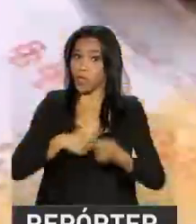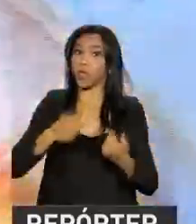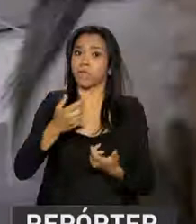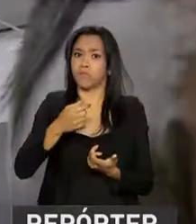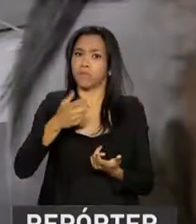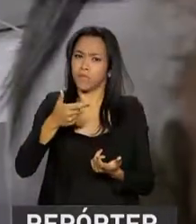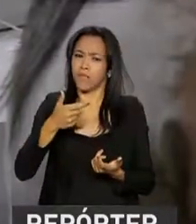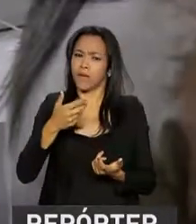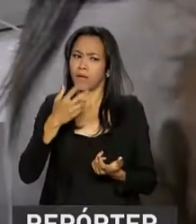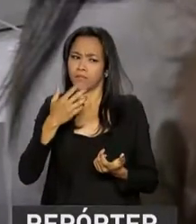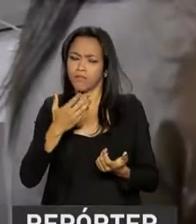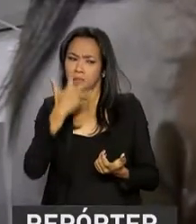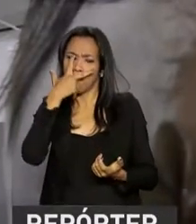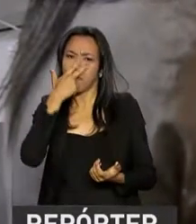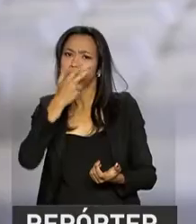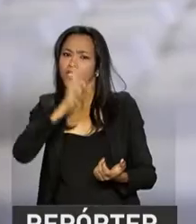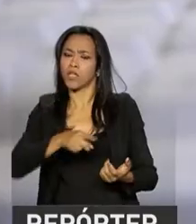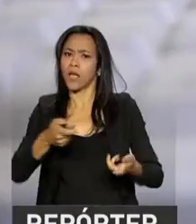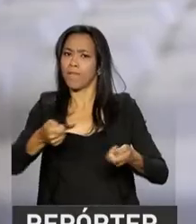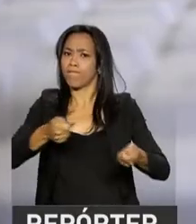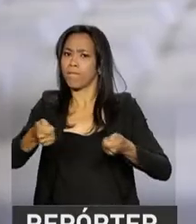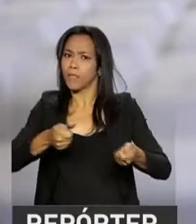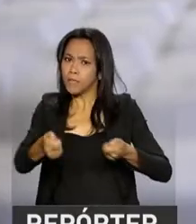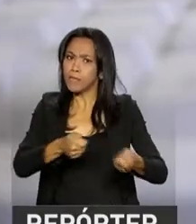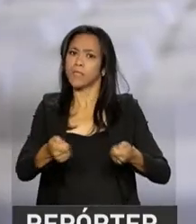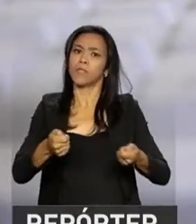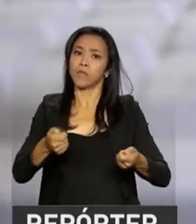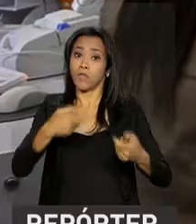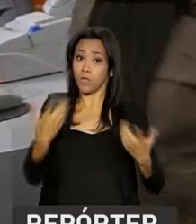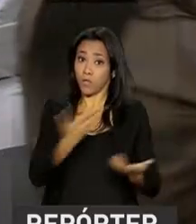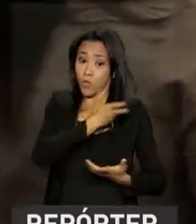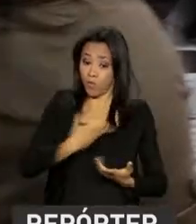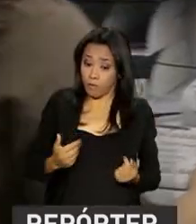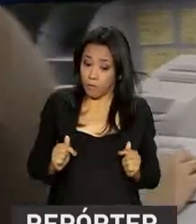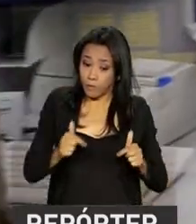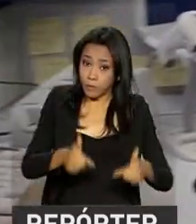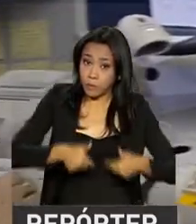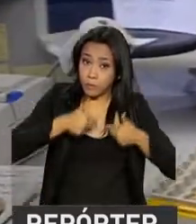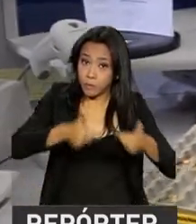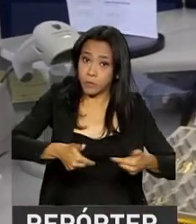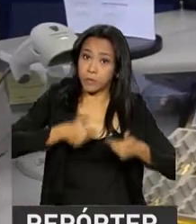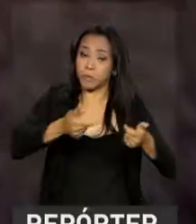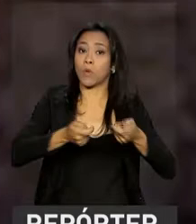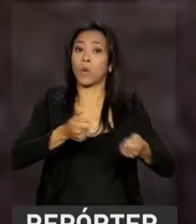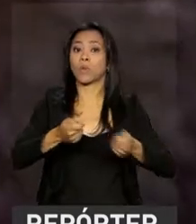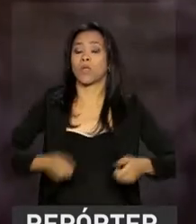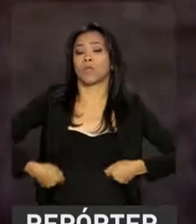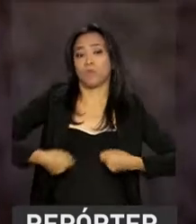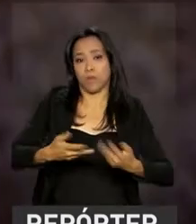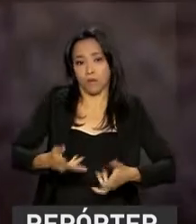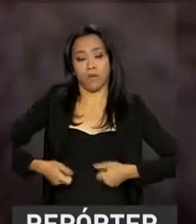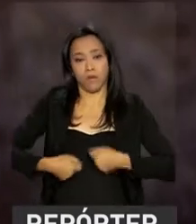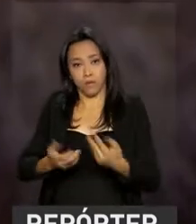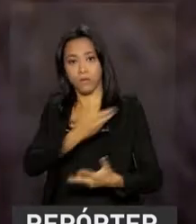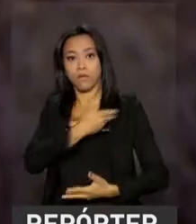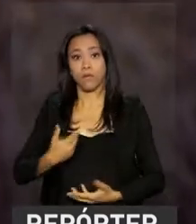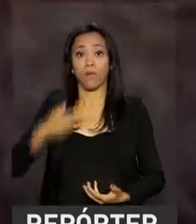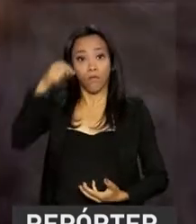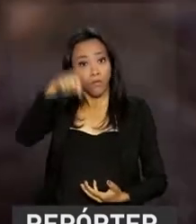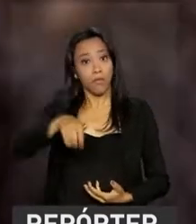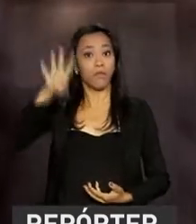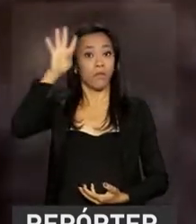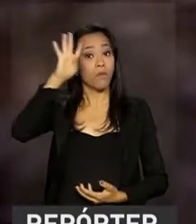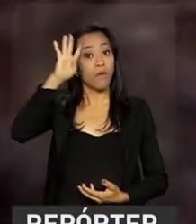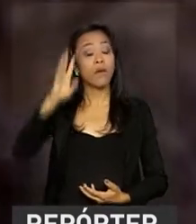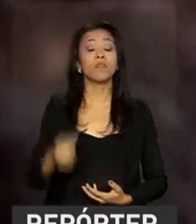estabilizou enquanto o governo segue comprometido com o controle dos gastos públicos nesta quarta feira o ministro